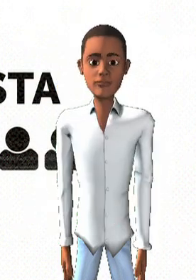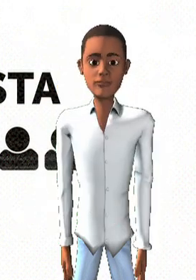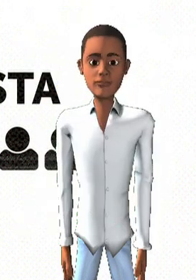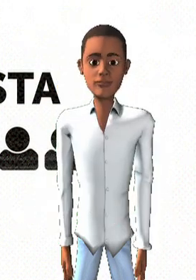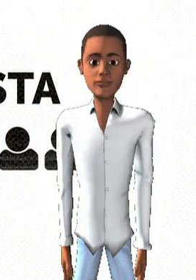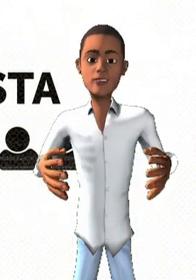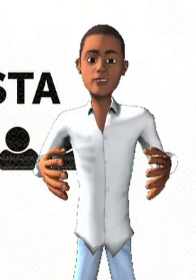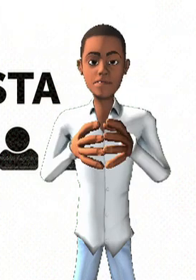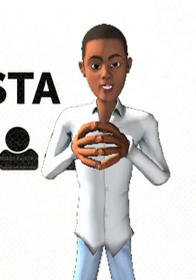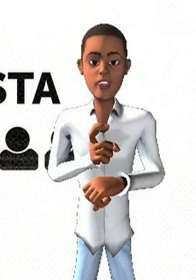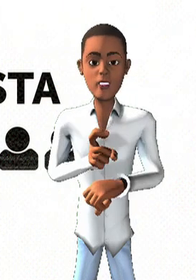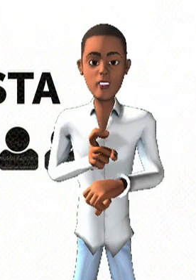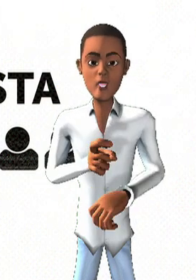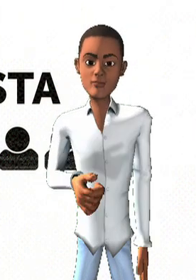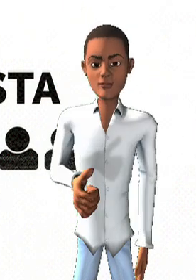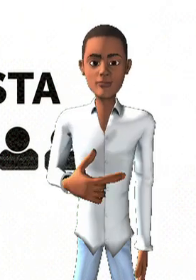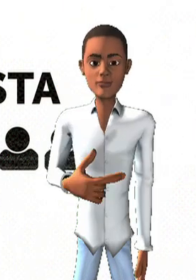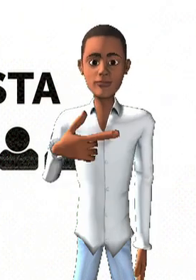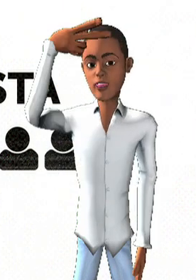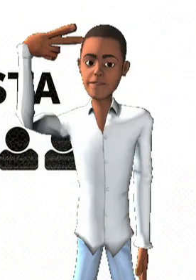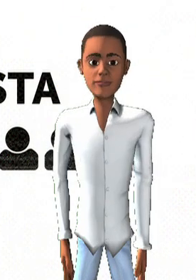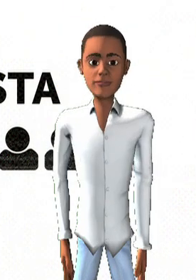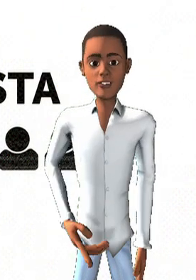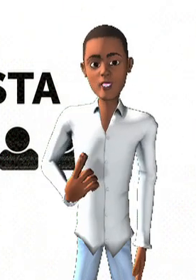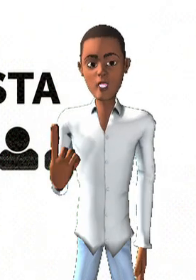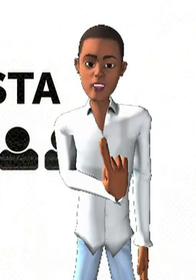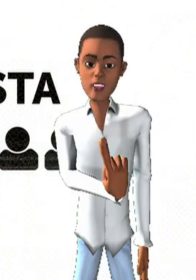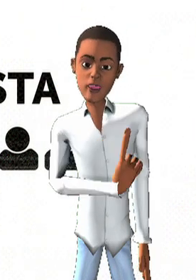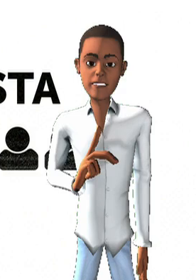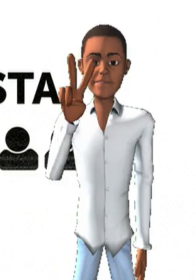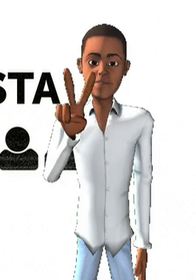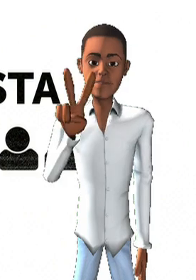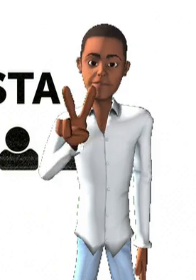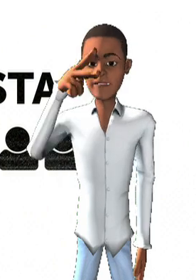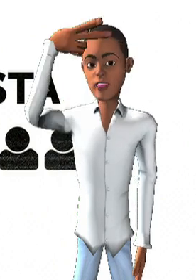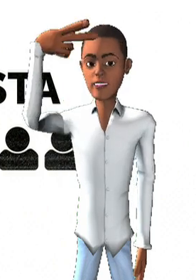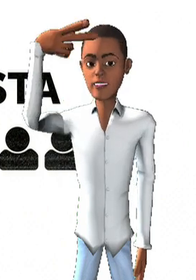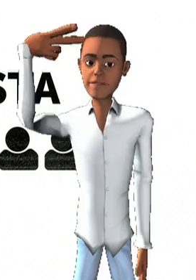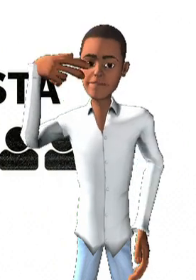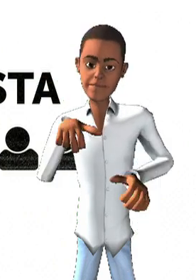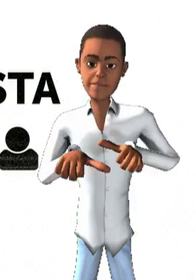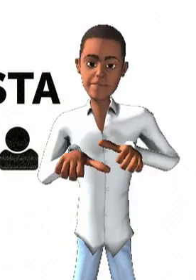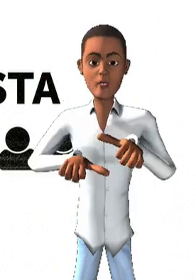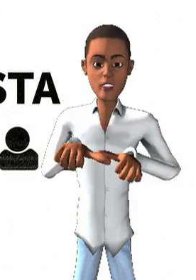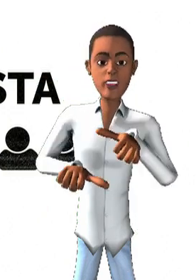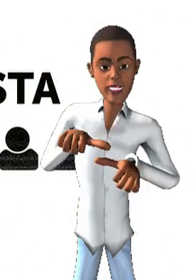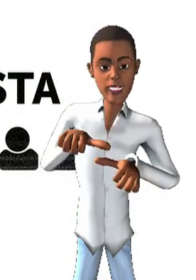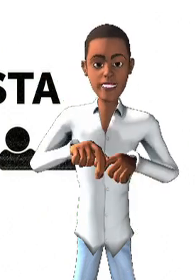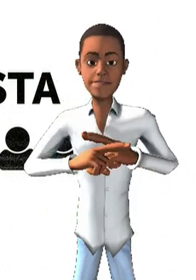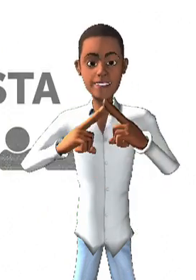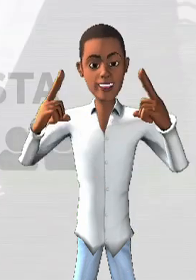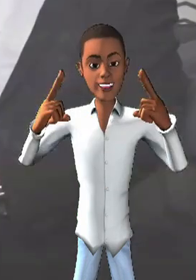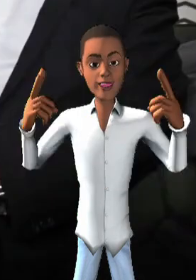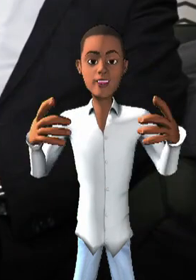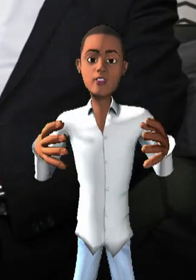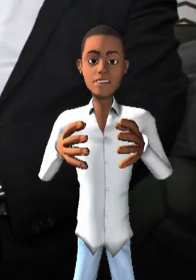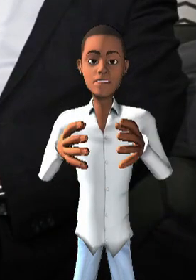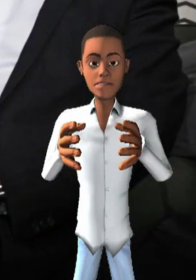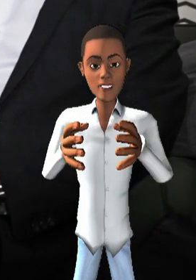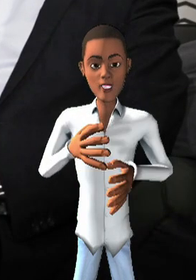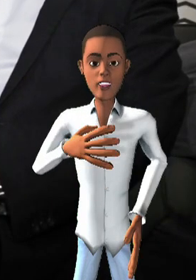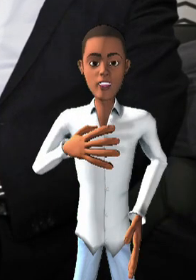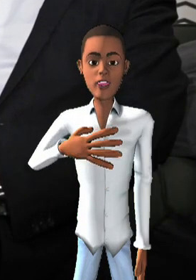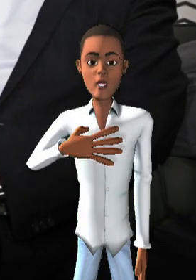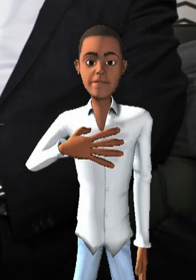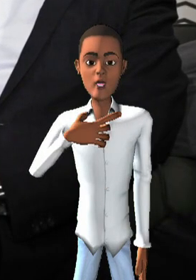10. Grupo menos machista, 2. Nós vemos crenças em transformação,